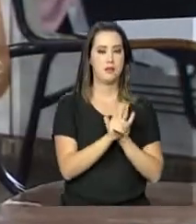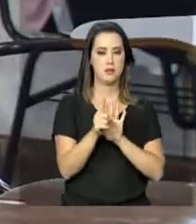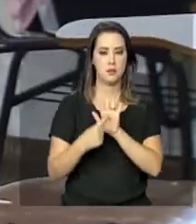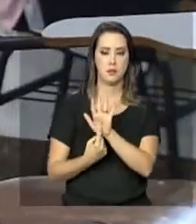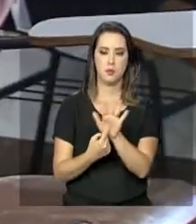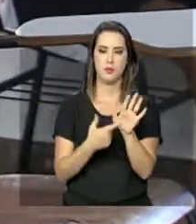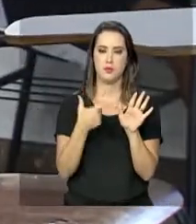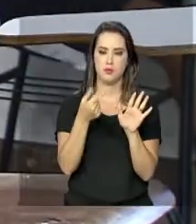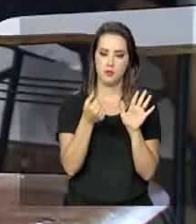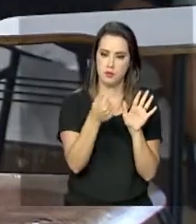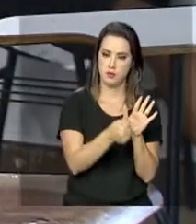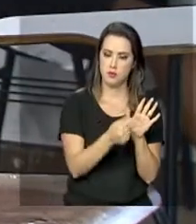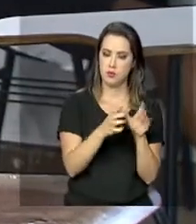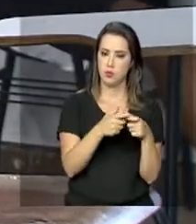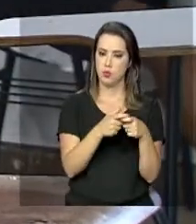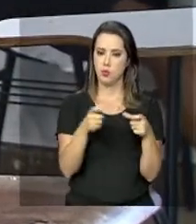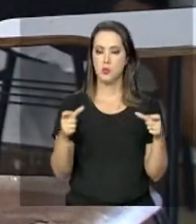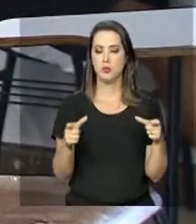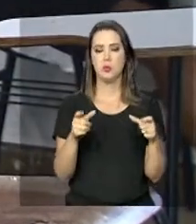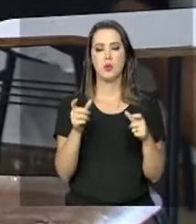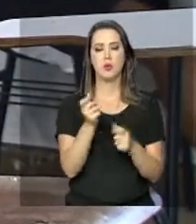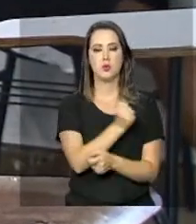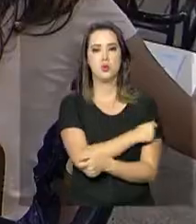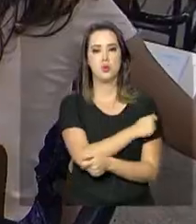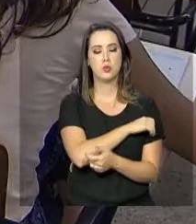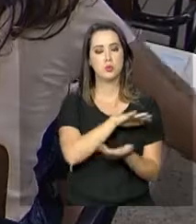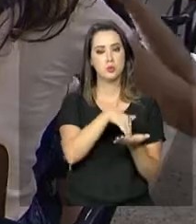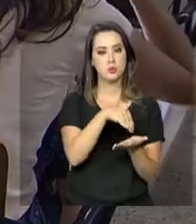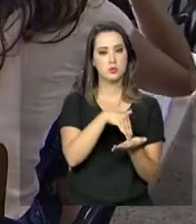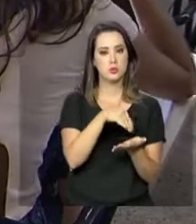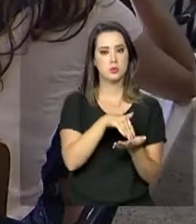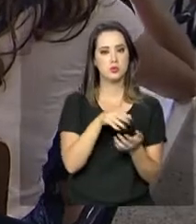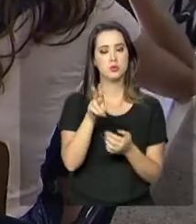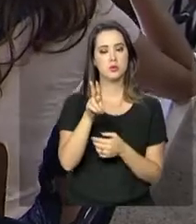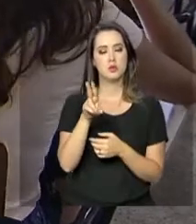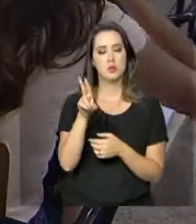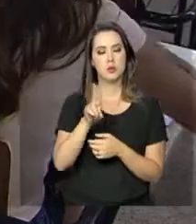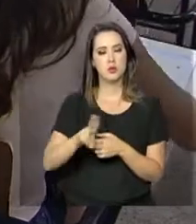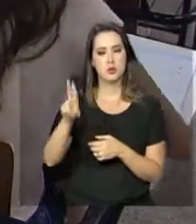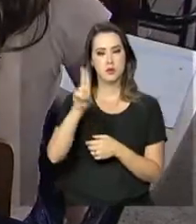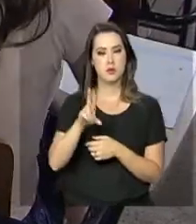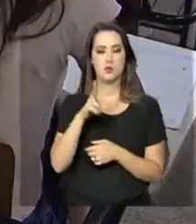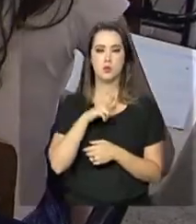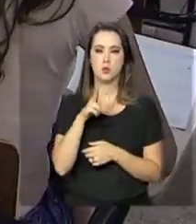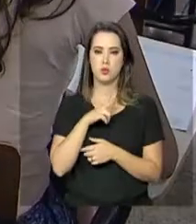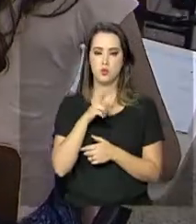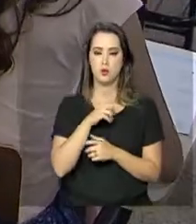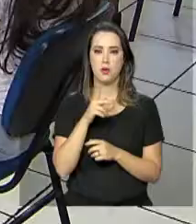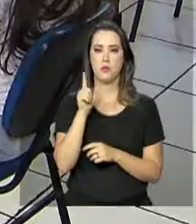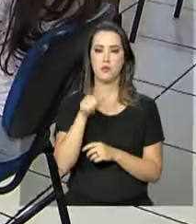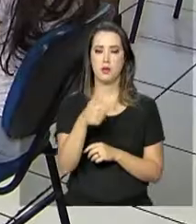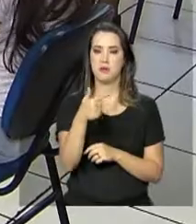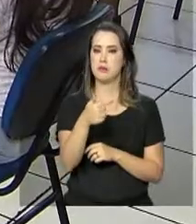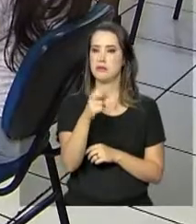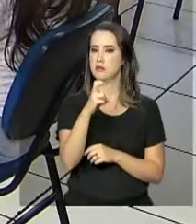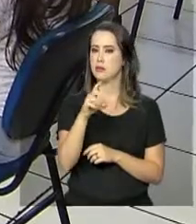parte dos estudantes estava matriculada em instituições de ensino particulares são